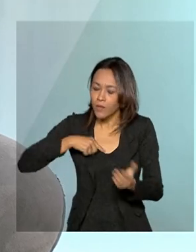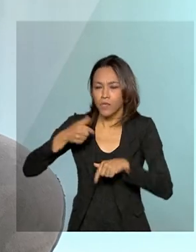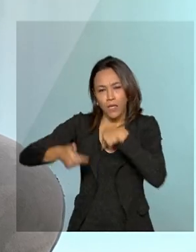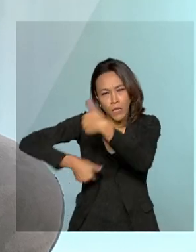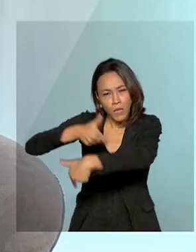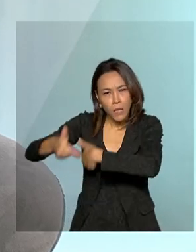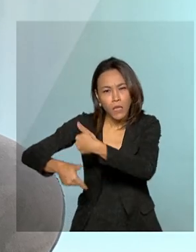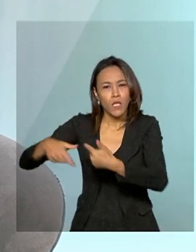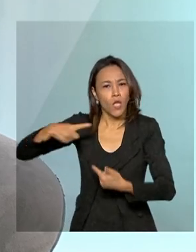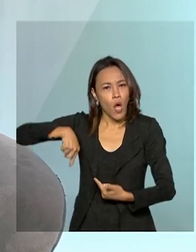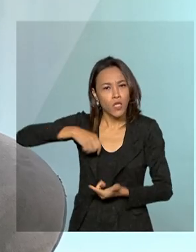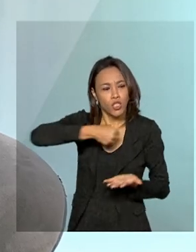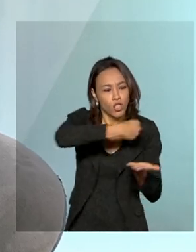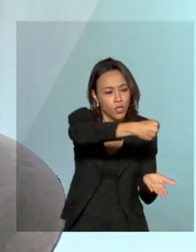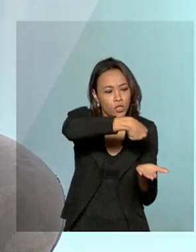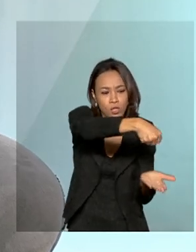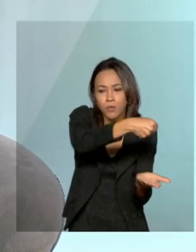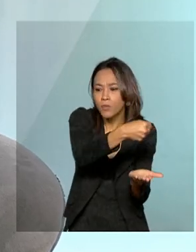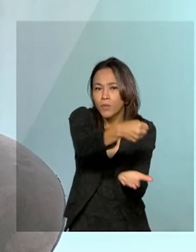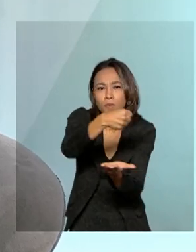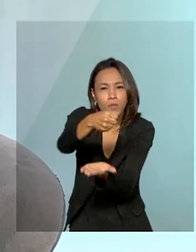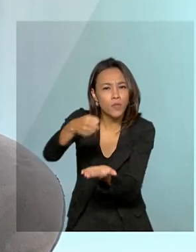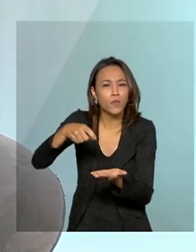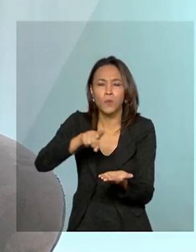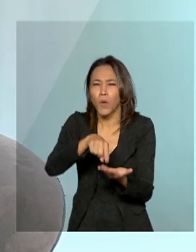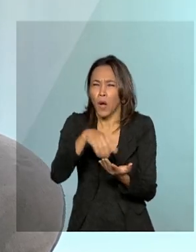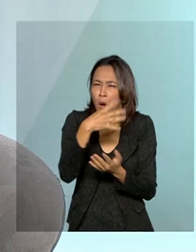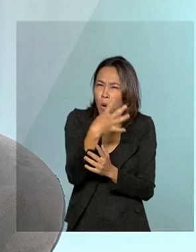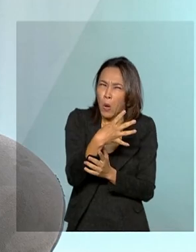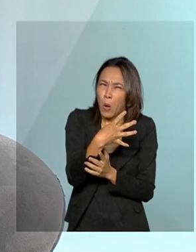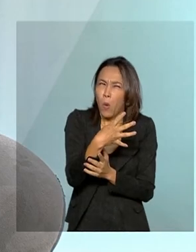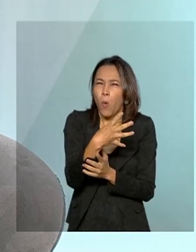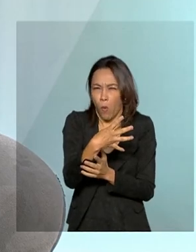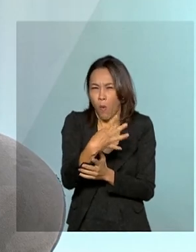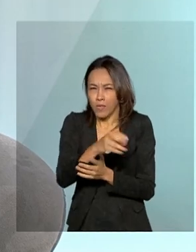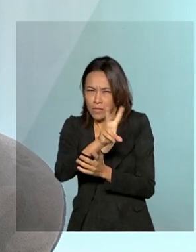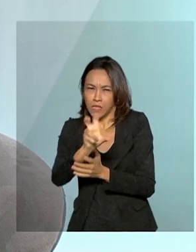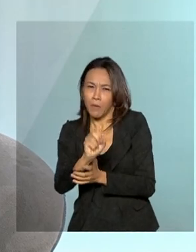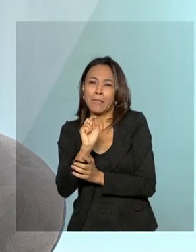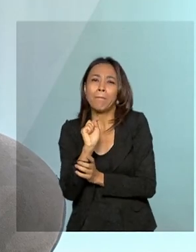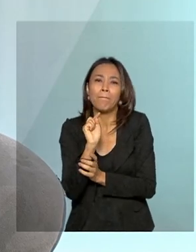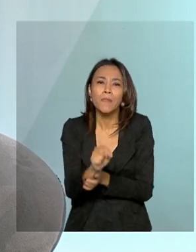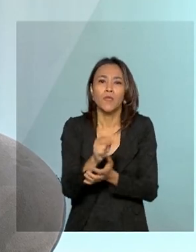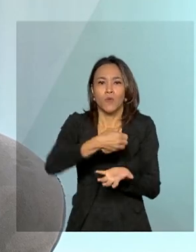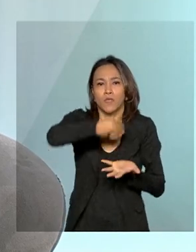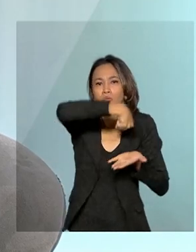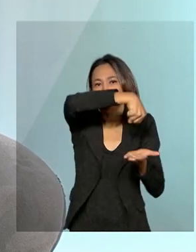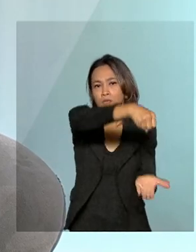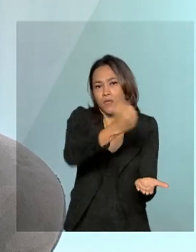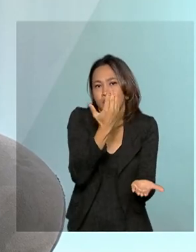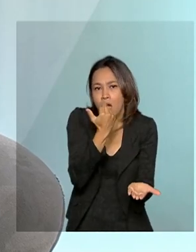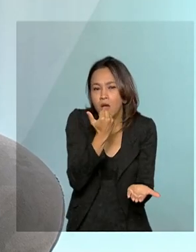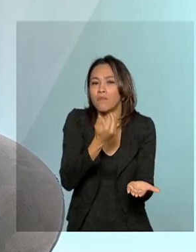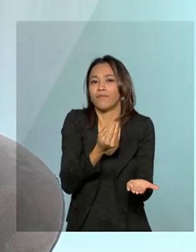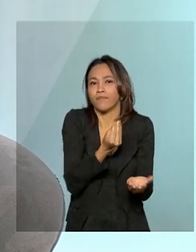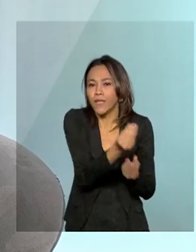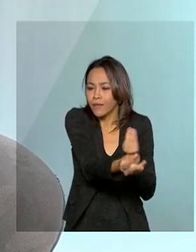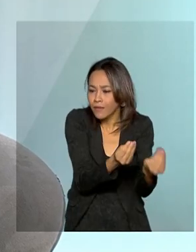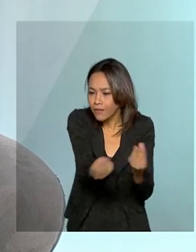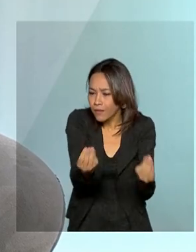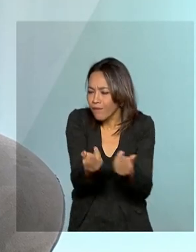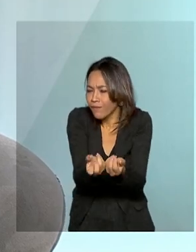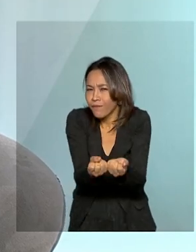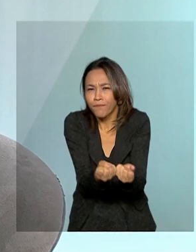ministério distribuiu diretamente em torno de 450 mil cestas básicas, beneficiando